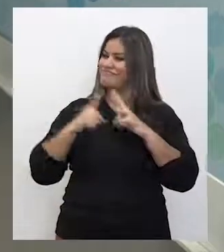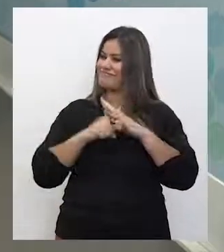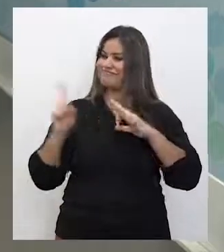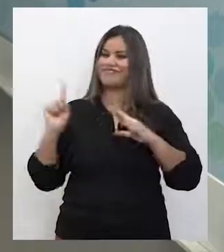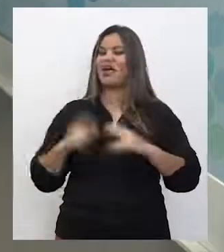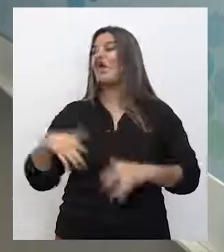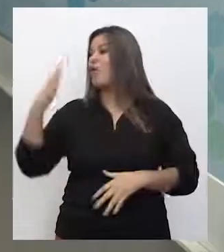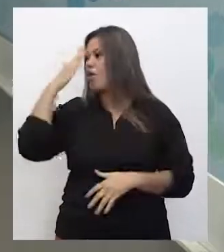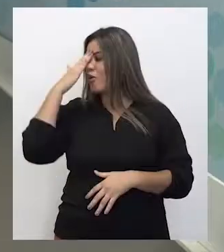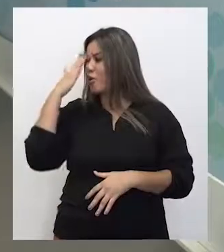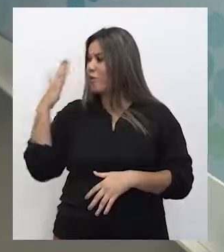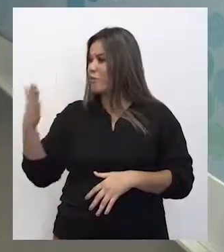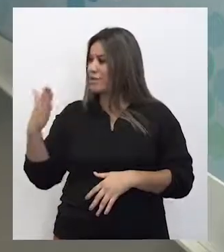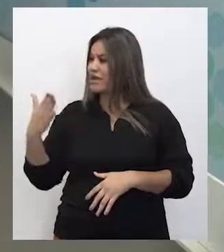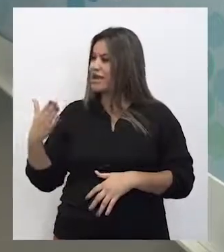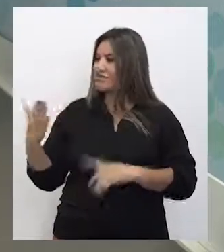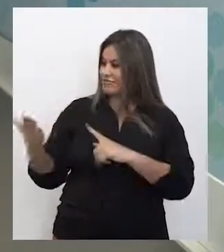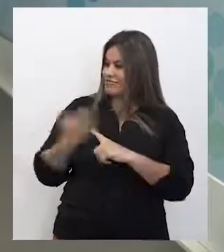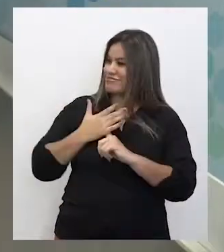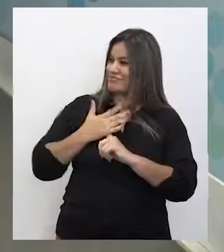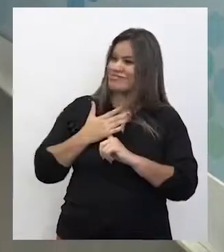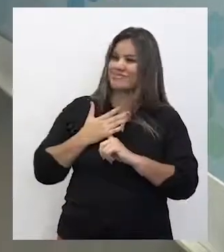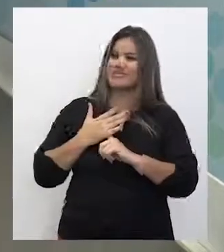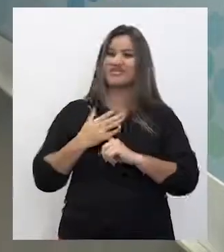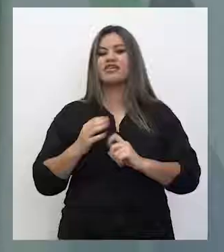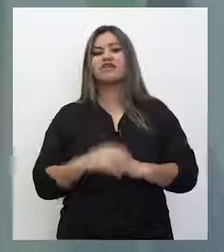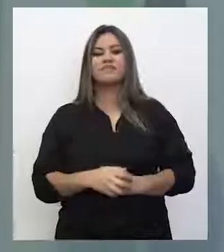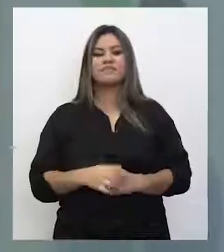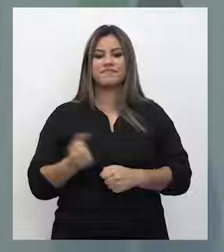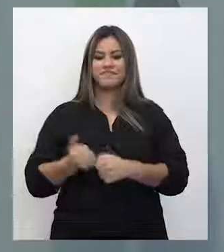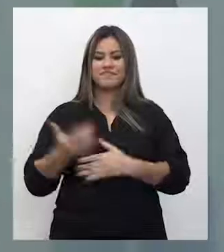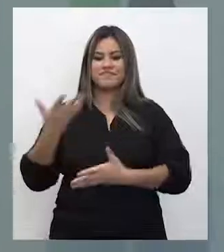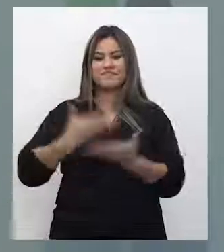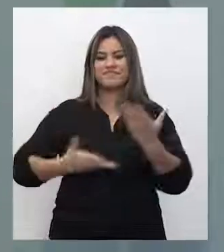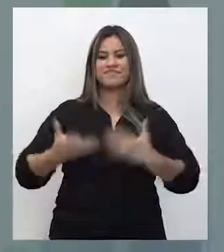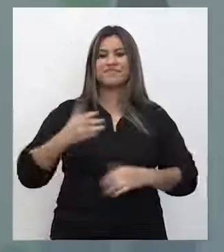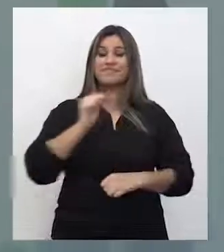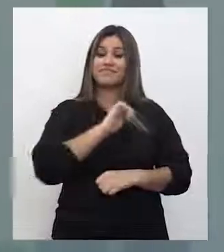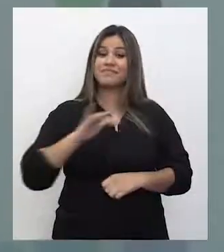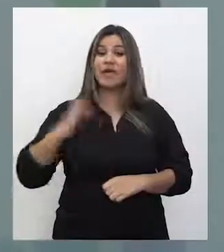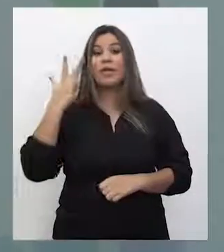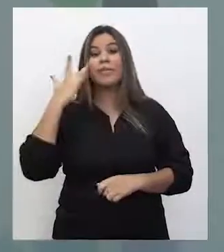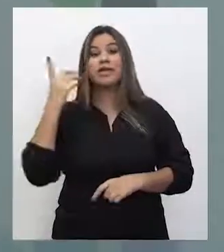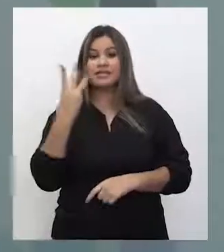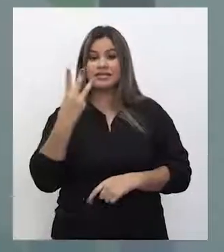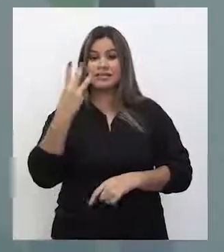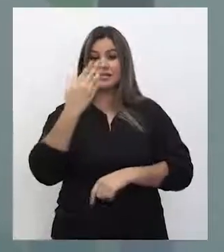ter atendido a esse Help meu e ter vindo me moderar. Alunos, amanhã às 3h30